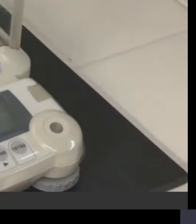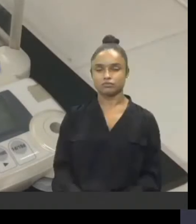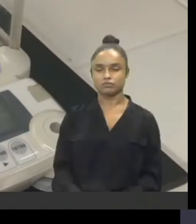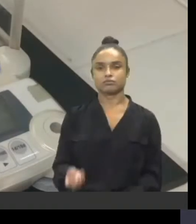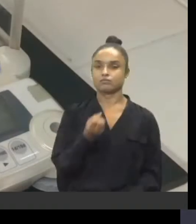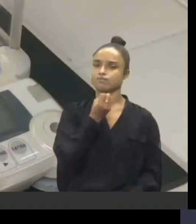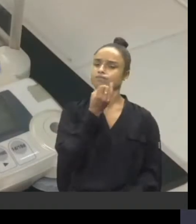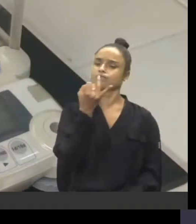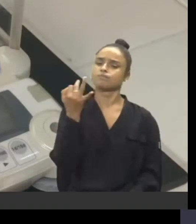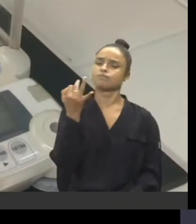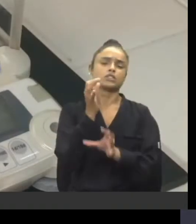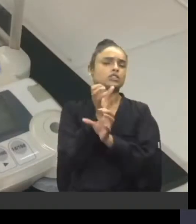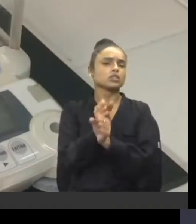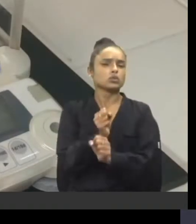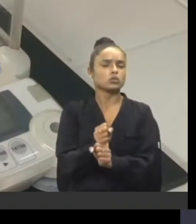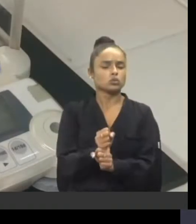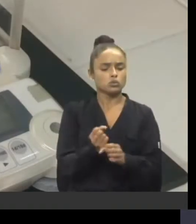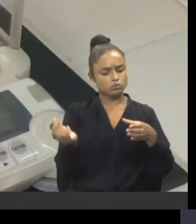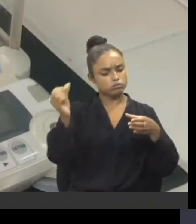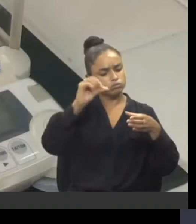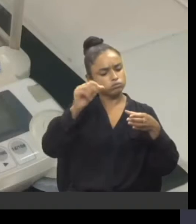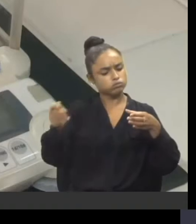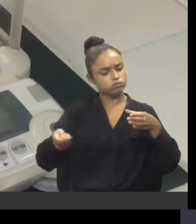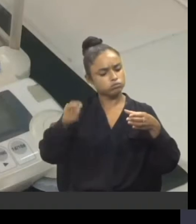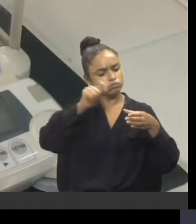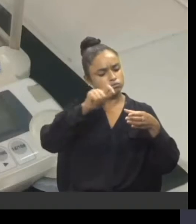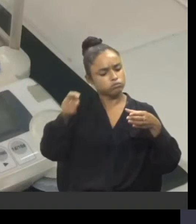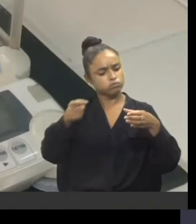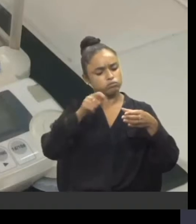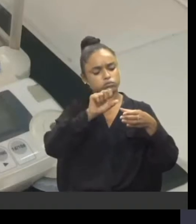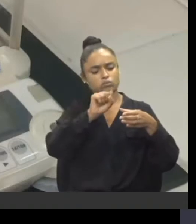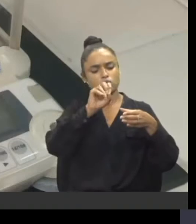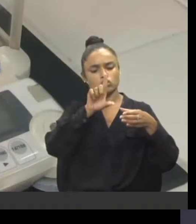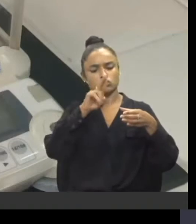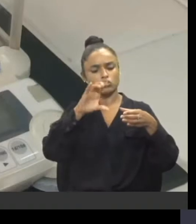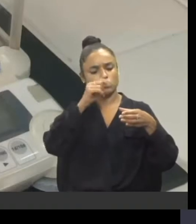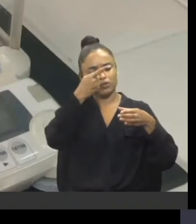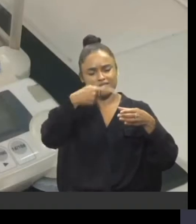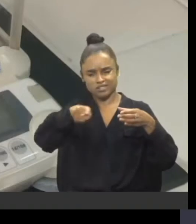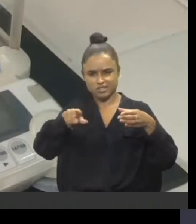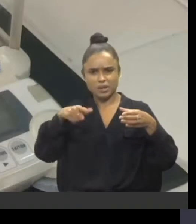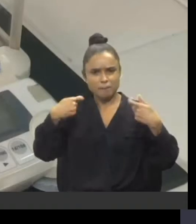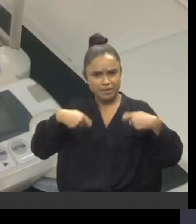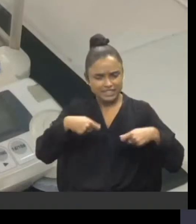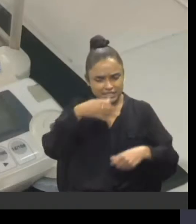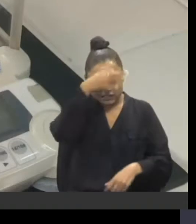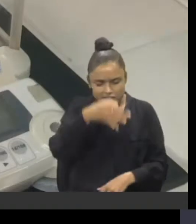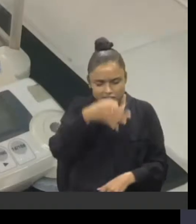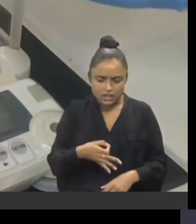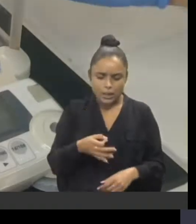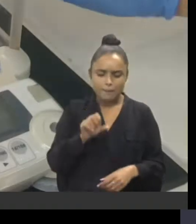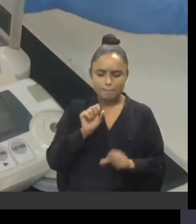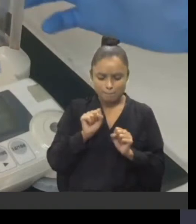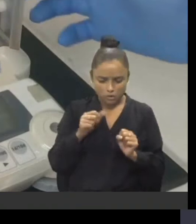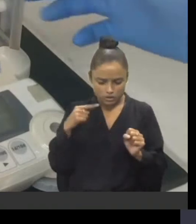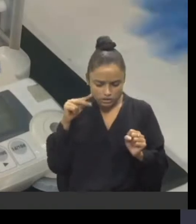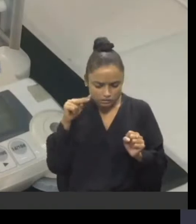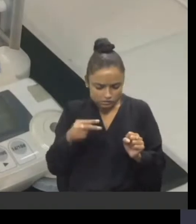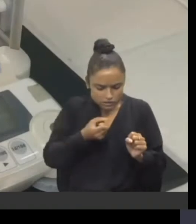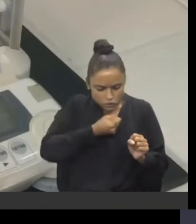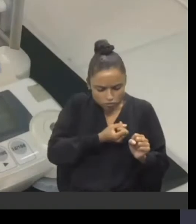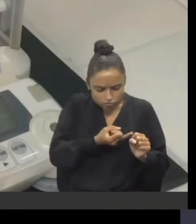A quantidade de solução, ela não precisa ser exata, então ela pode ser um valor aproximado. Então